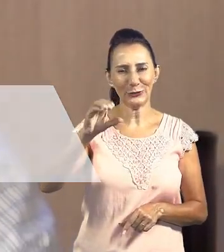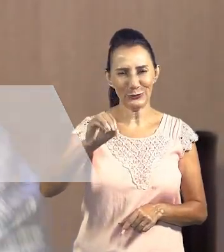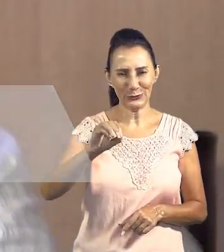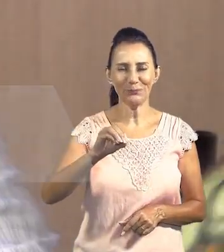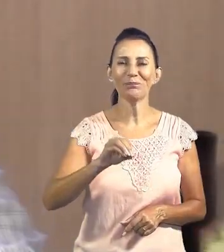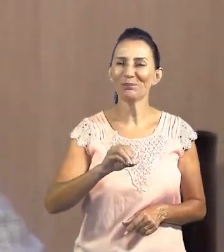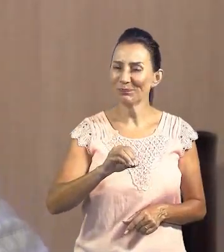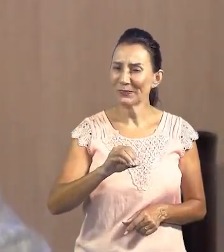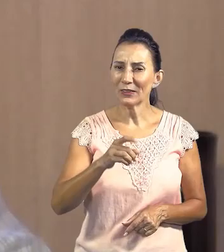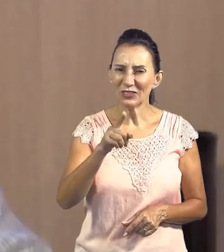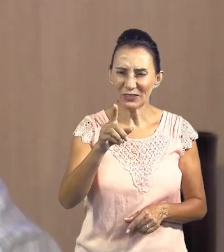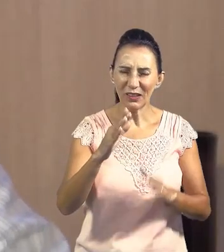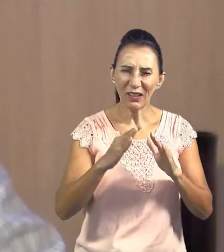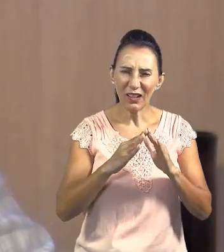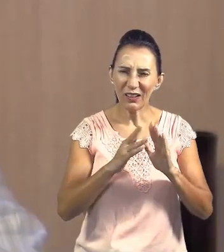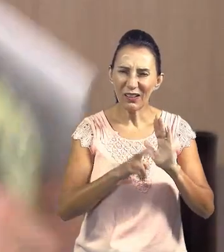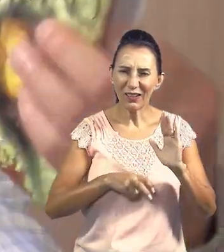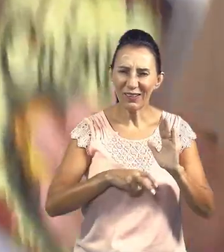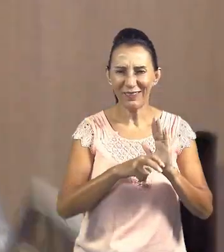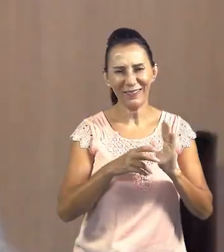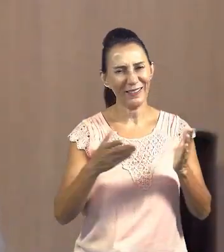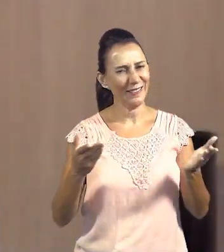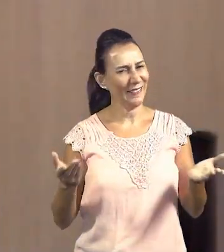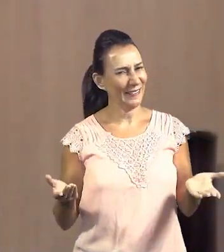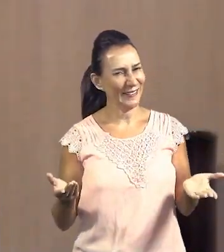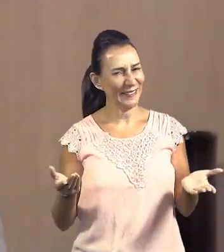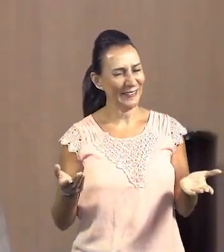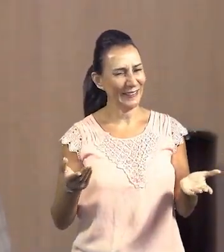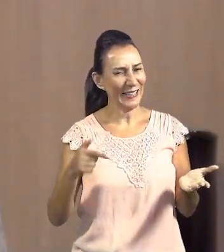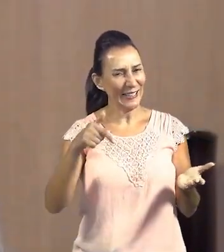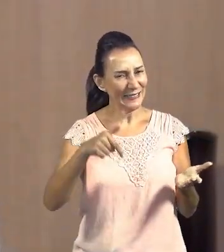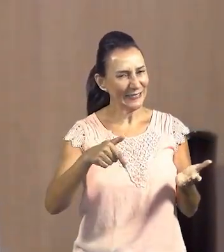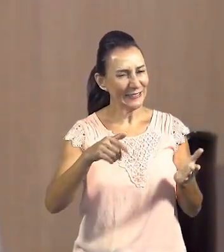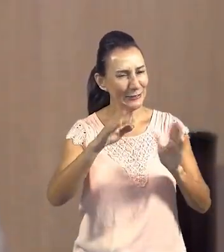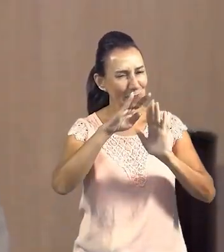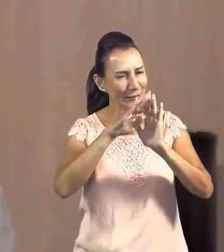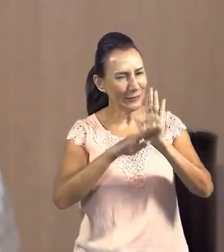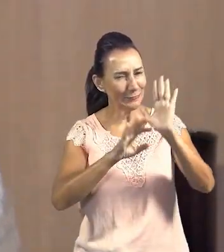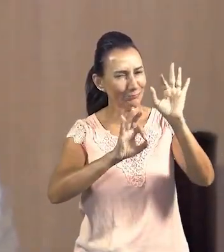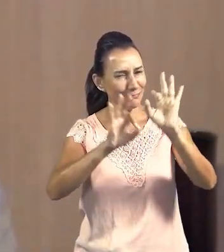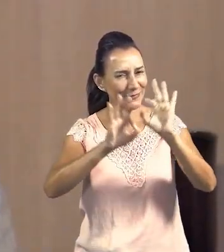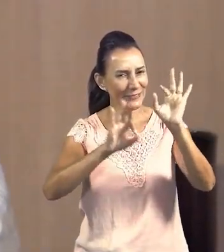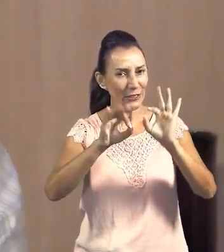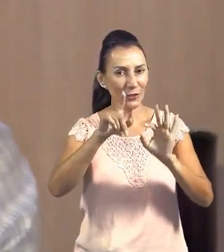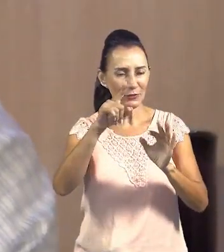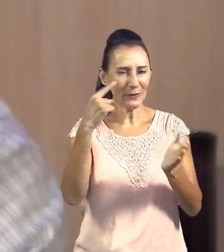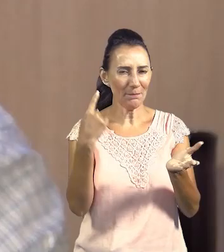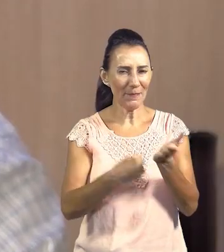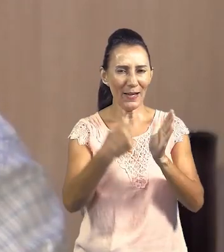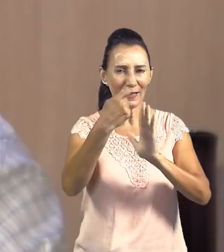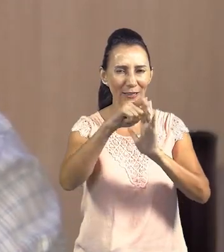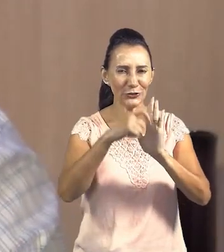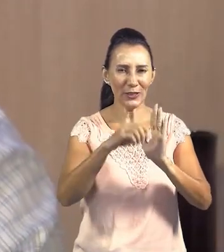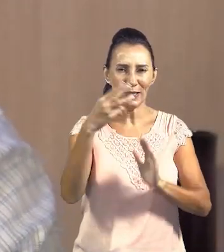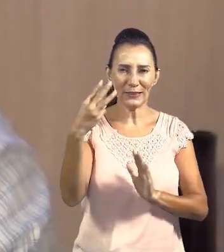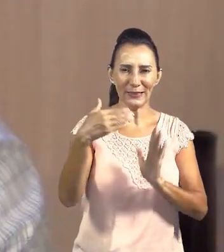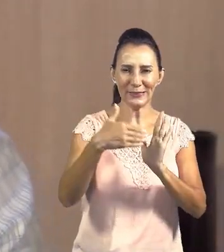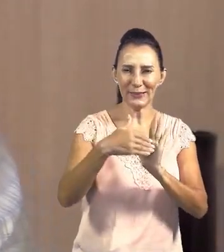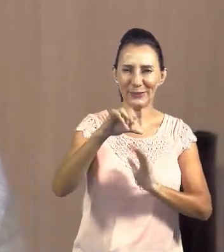Oswaldo Lobo. Você vai ficar em casa? Com uma programação aqui, já separe sua agenda de 3 a 9